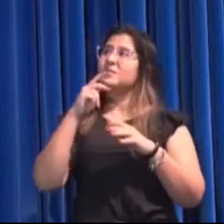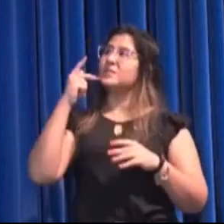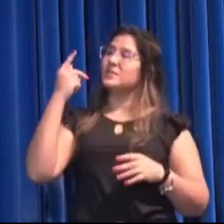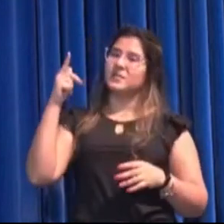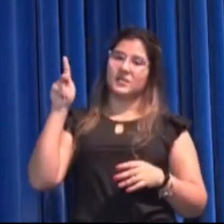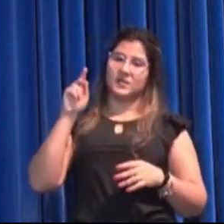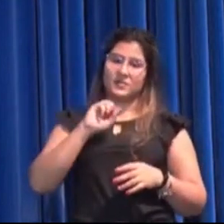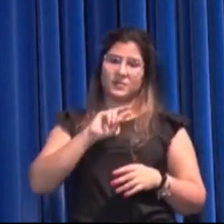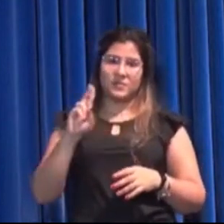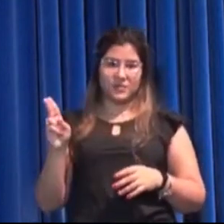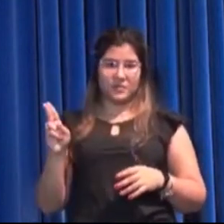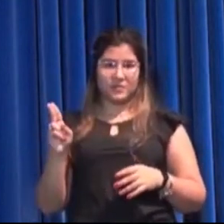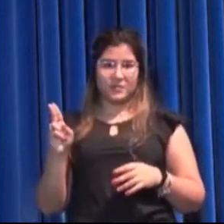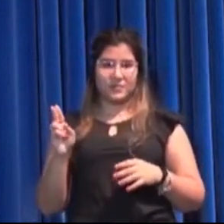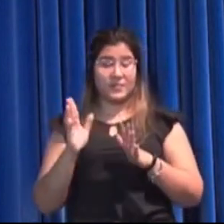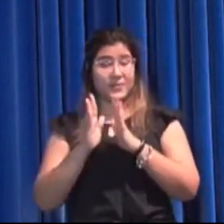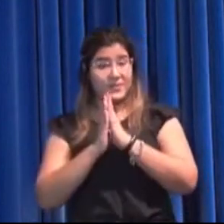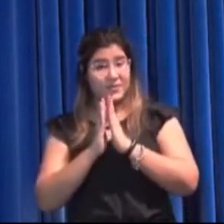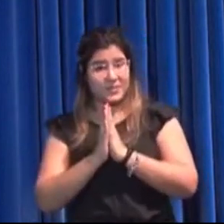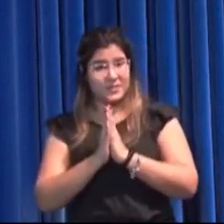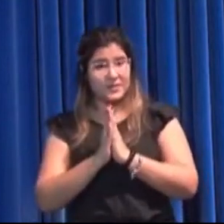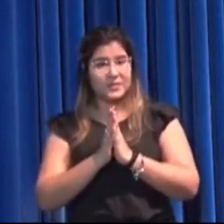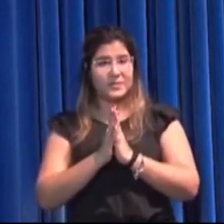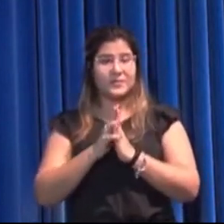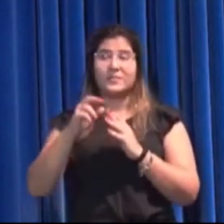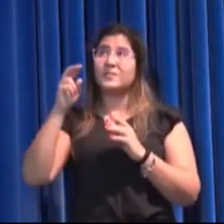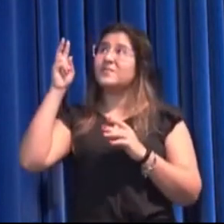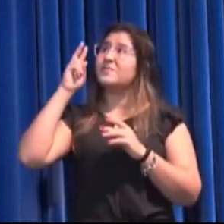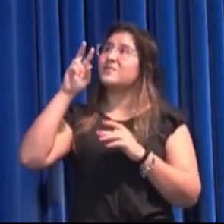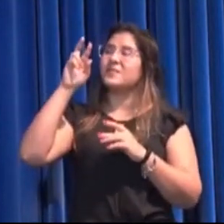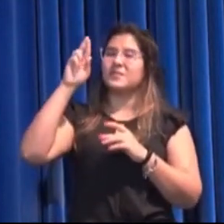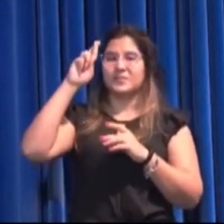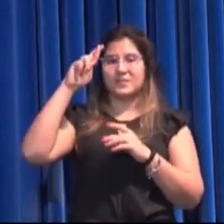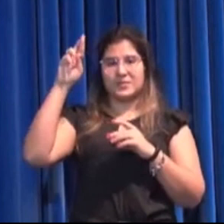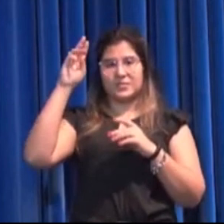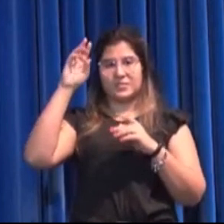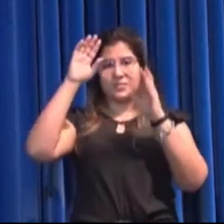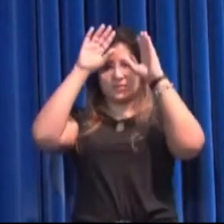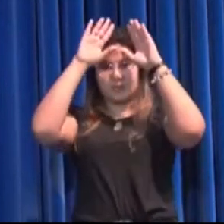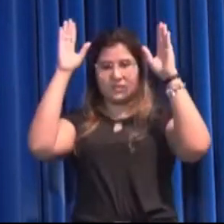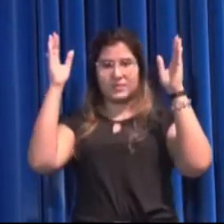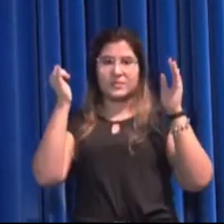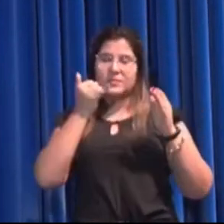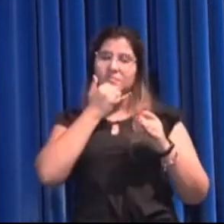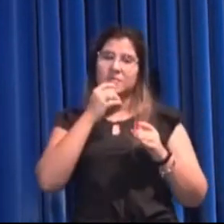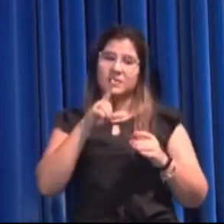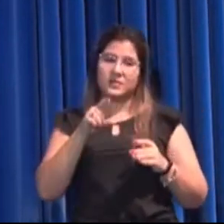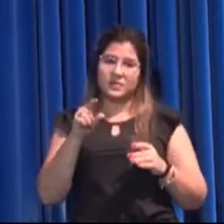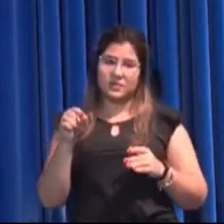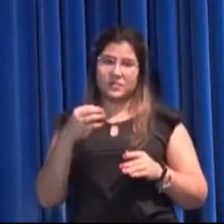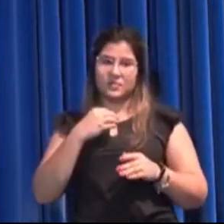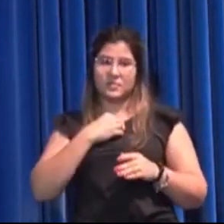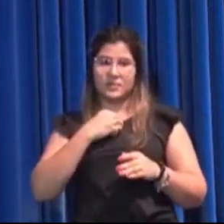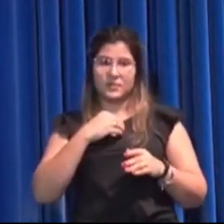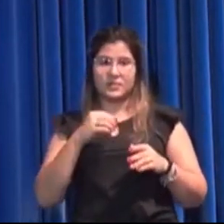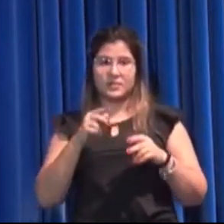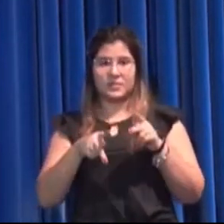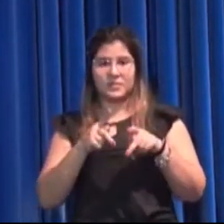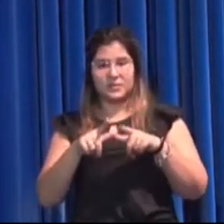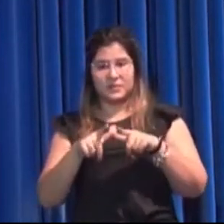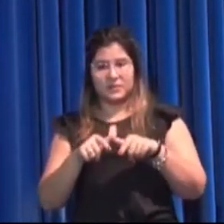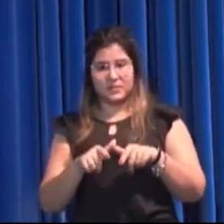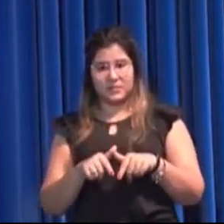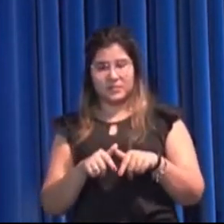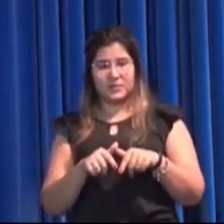diante de ti nesta casa, ouve tu dos céus, e perdoa o pecado do teu povo de Israel, e